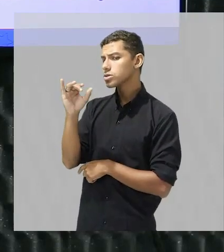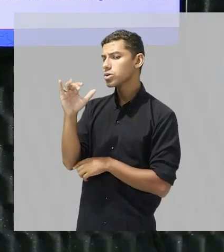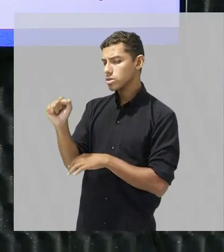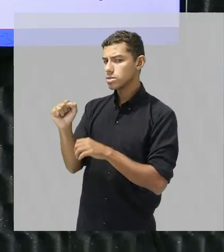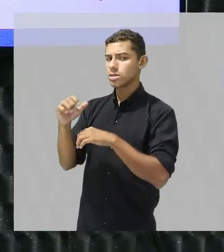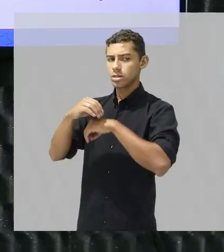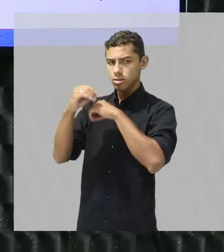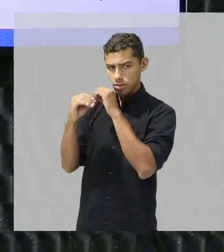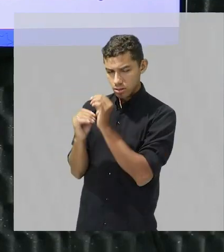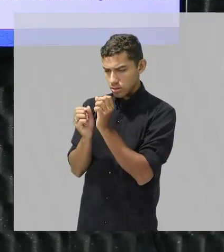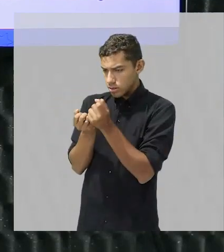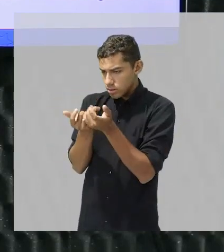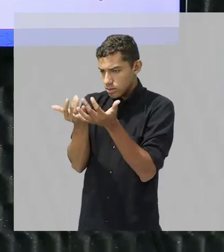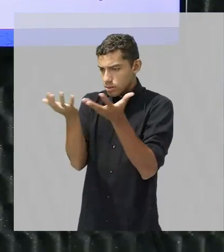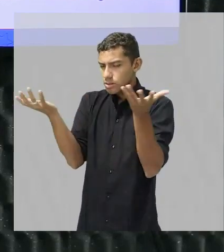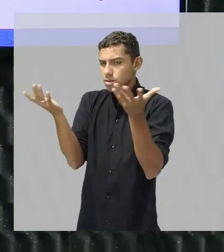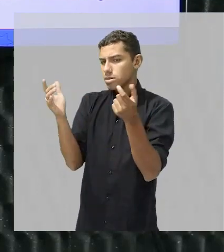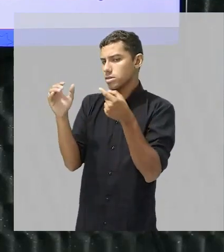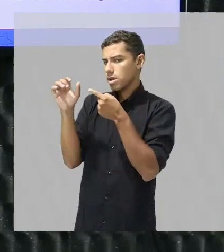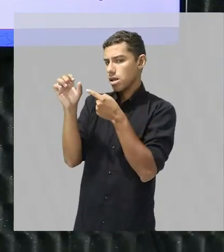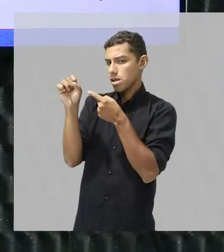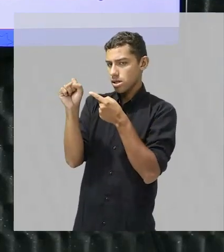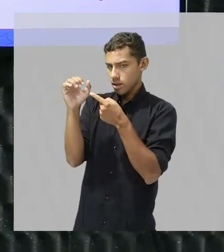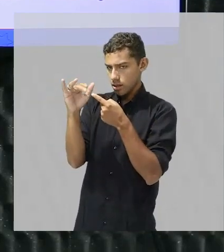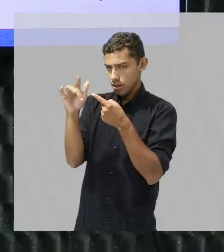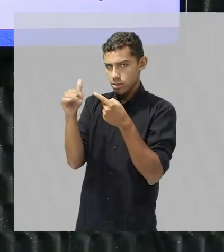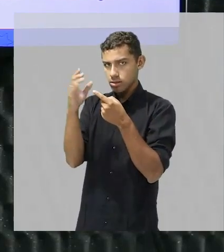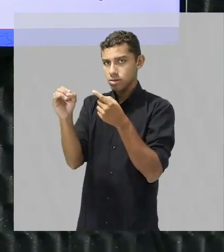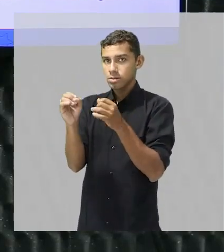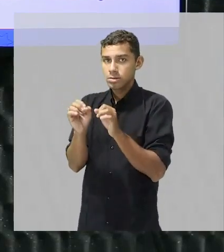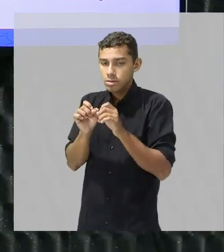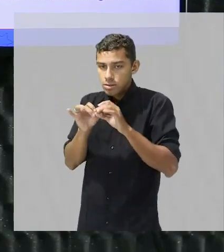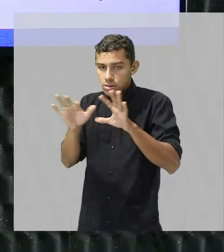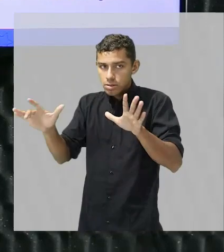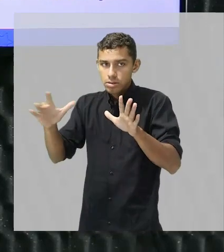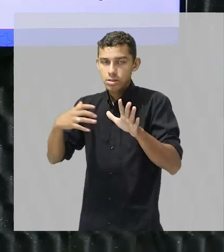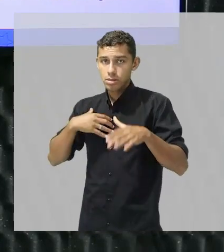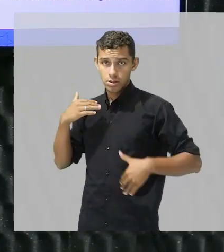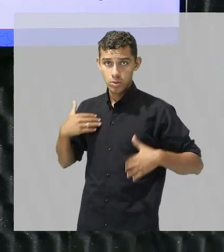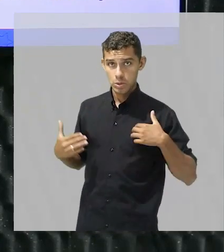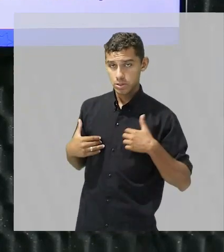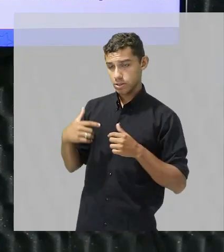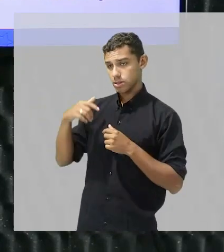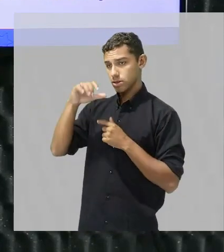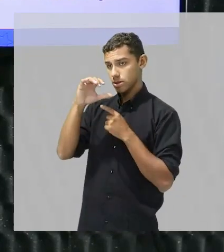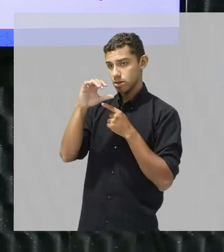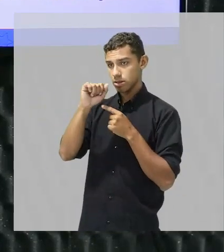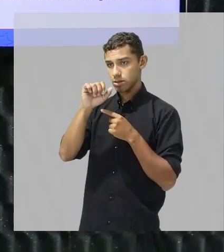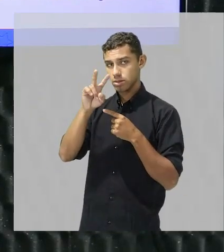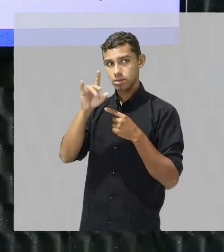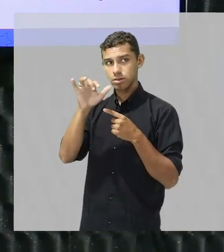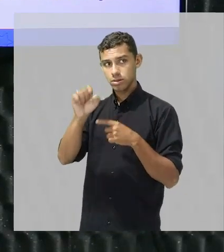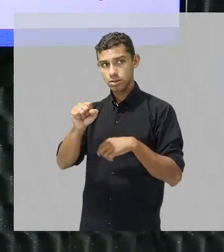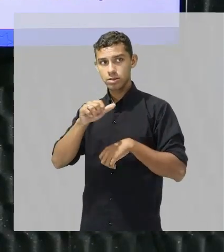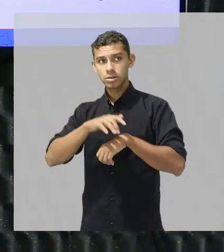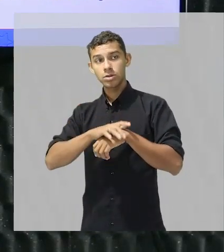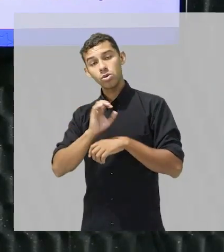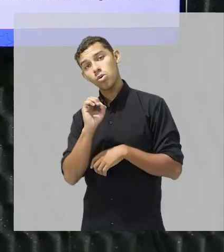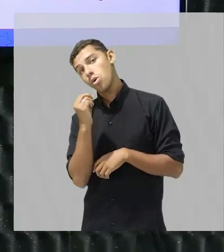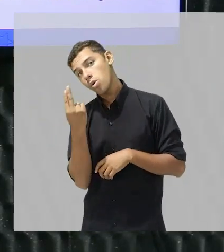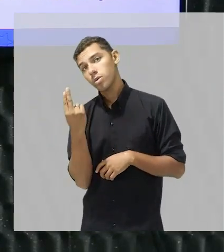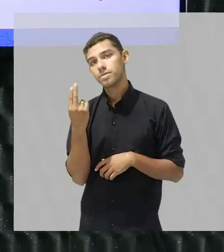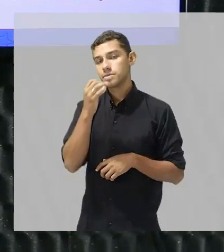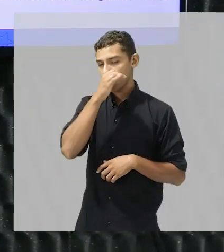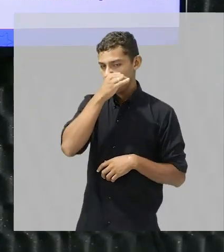uma secreção, que ela é liberada em cavidades internas do nosso corpo, tá? Ou